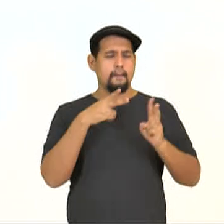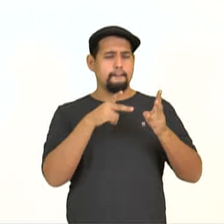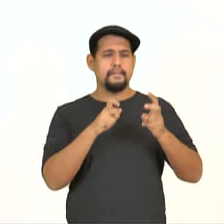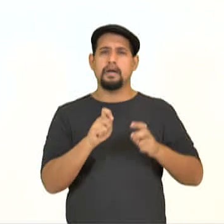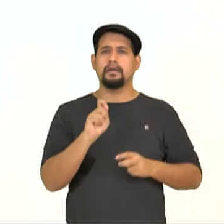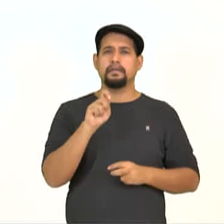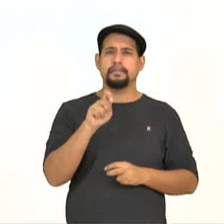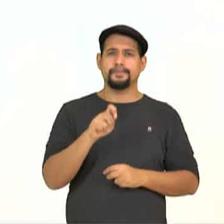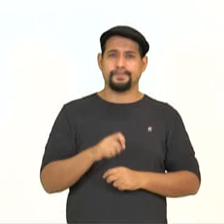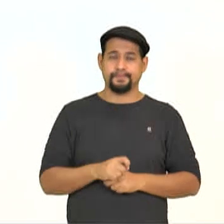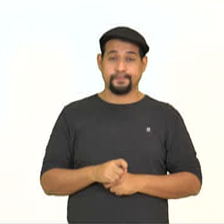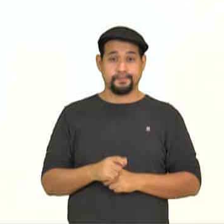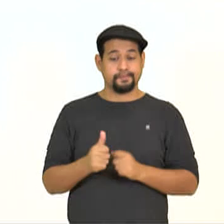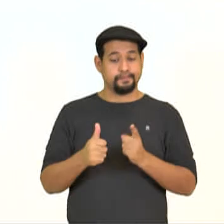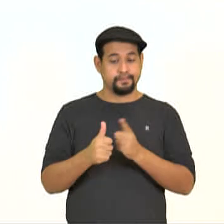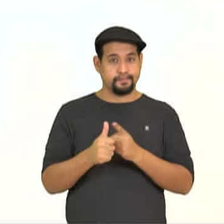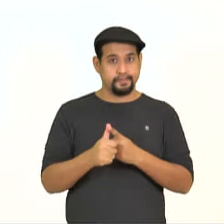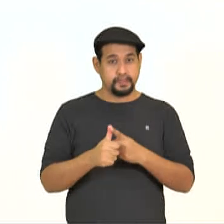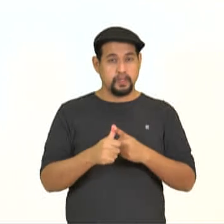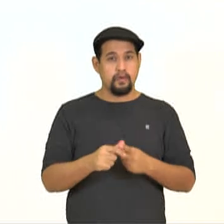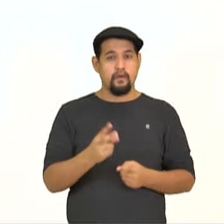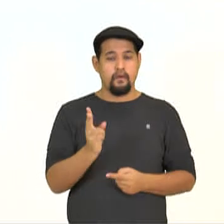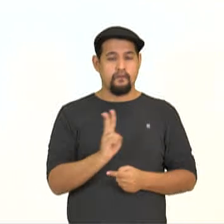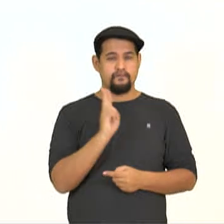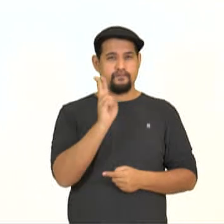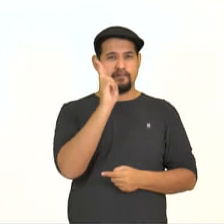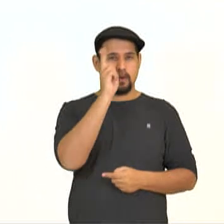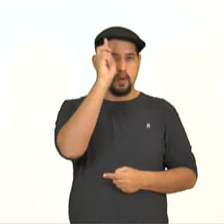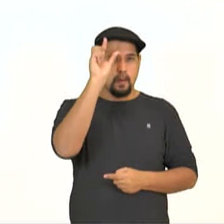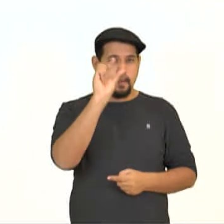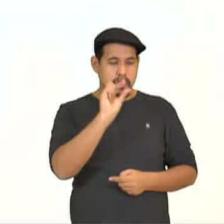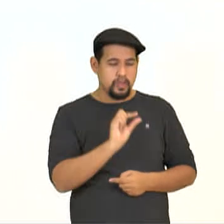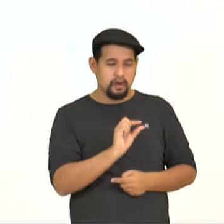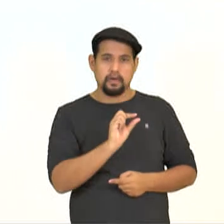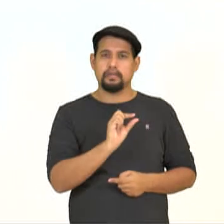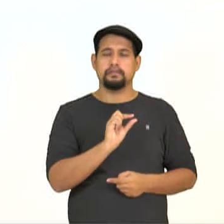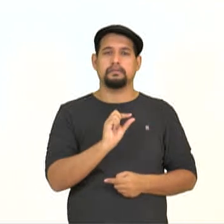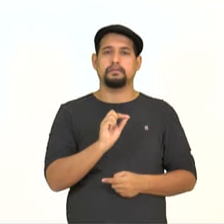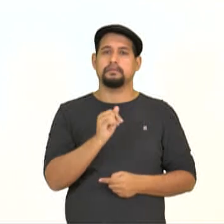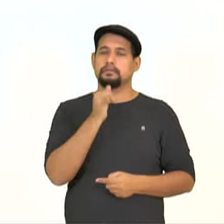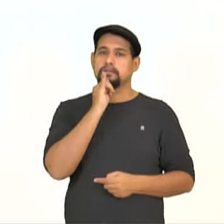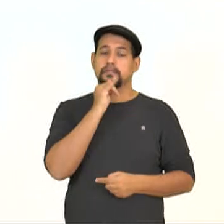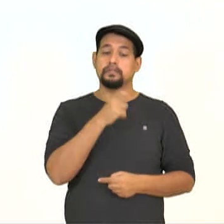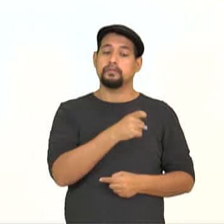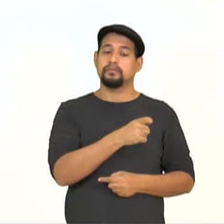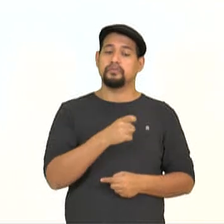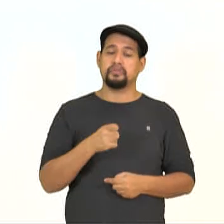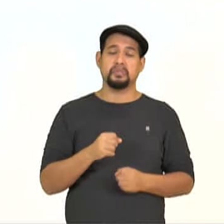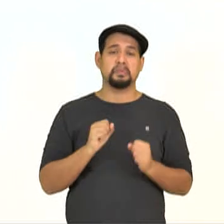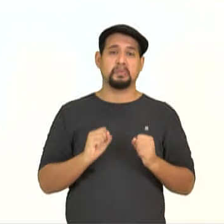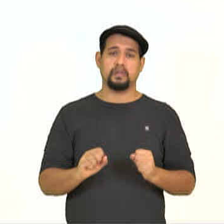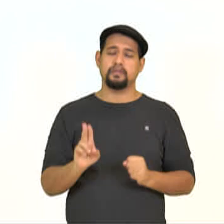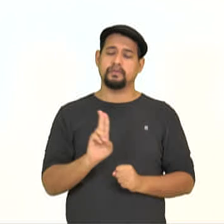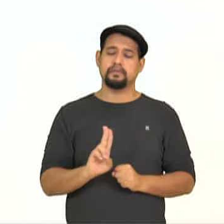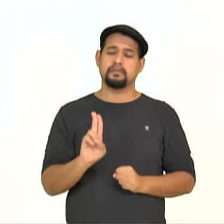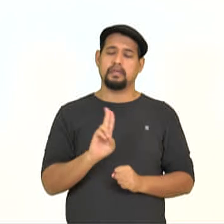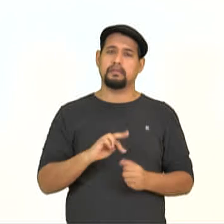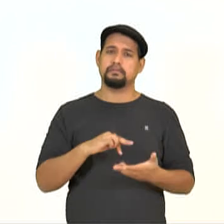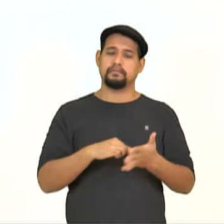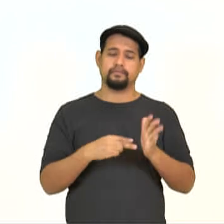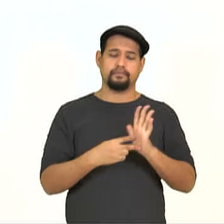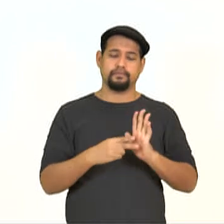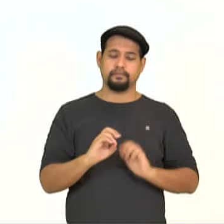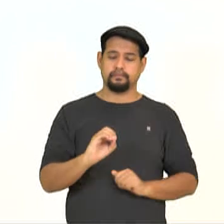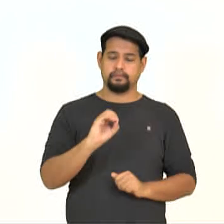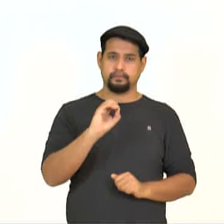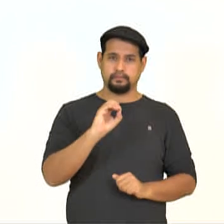né? Primeira coisa, que o menor valor, né, que o x pode assumir é o zero,